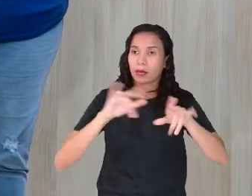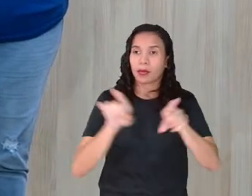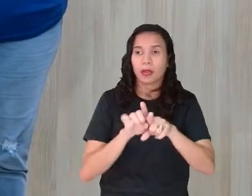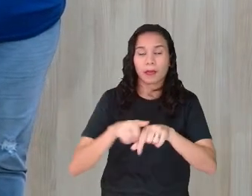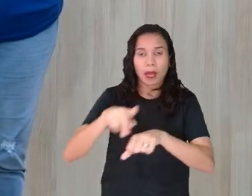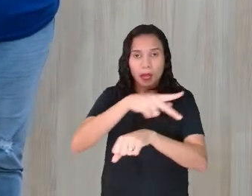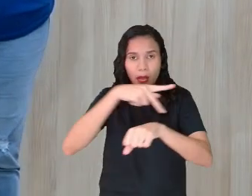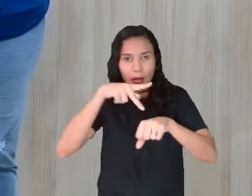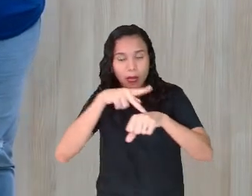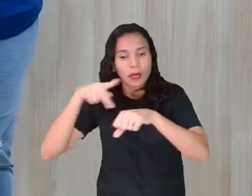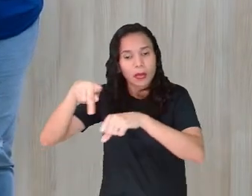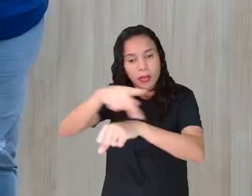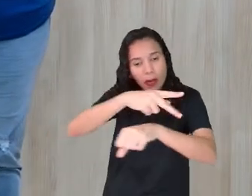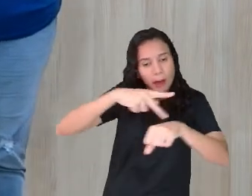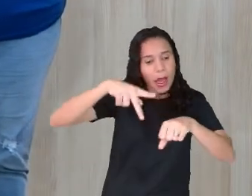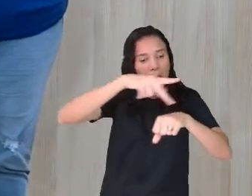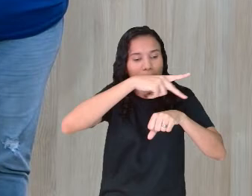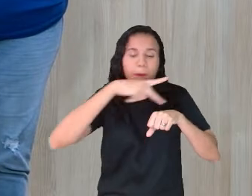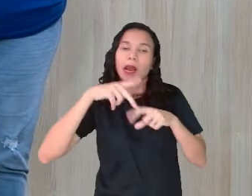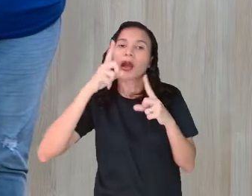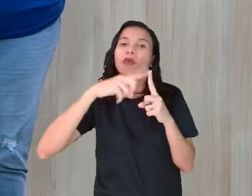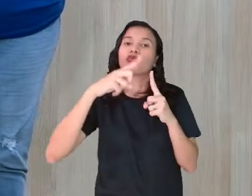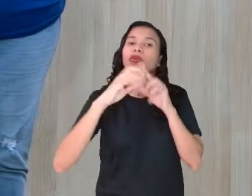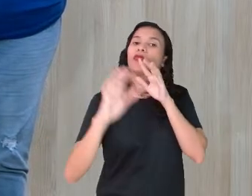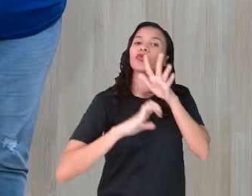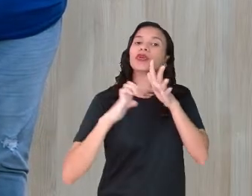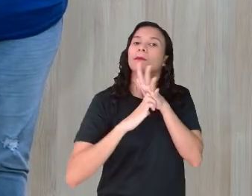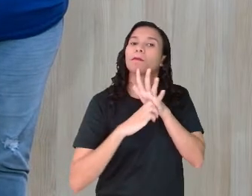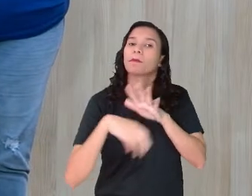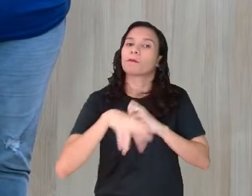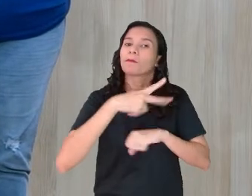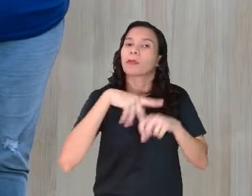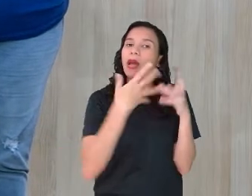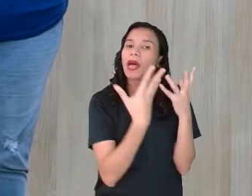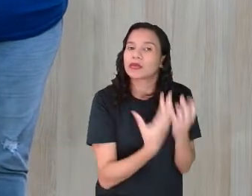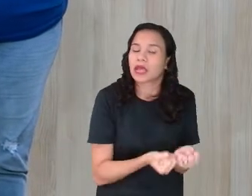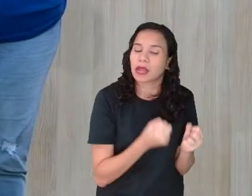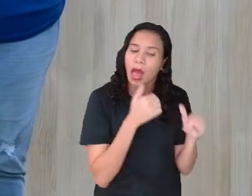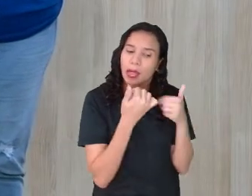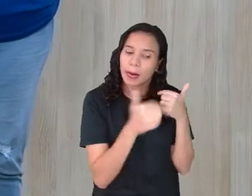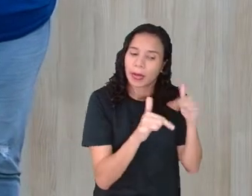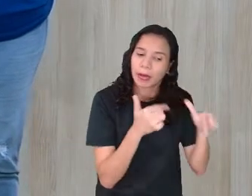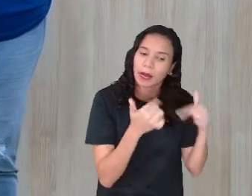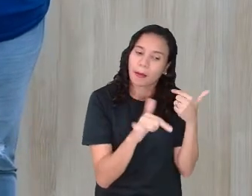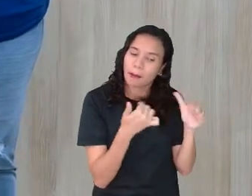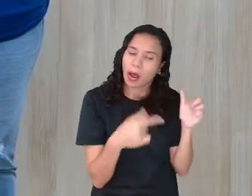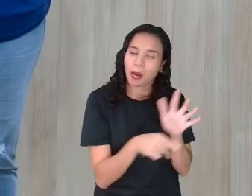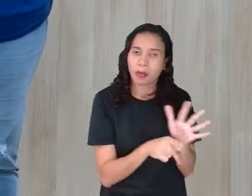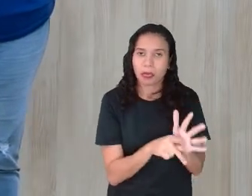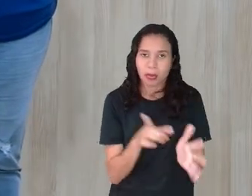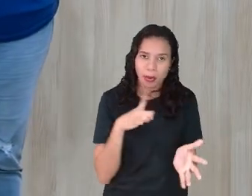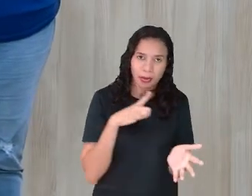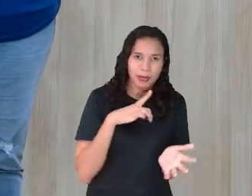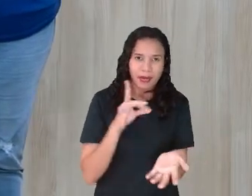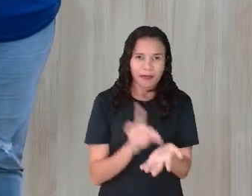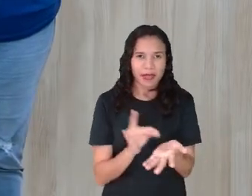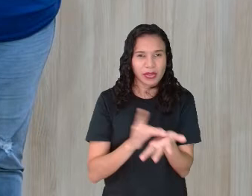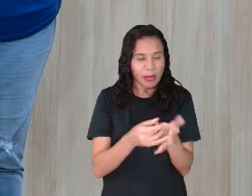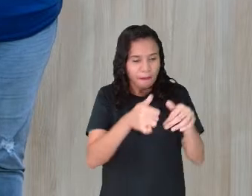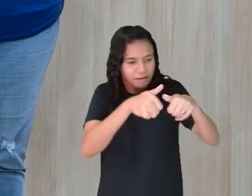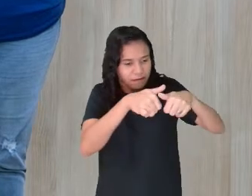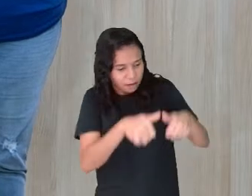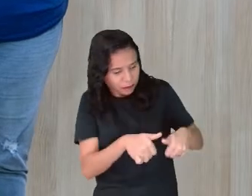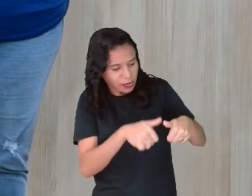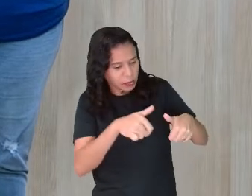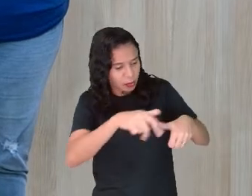país, de que tipo de empresa que o país vai aceitar né, para trabalhar, para se